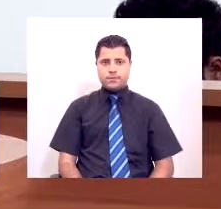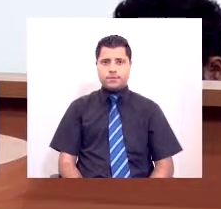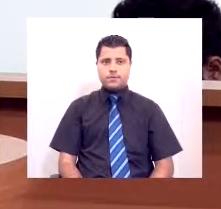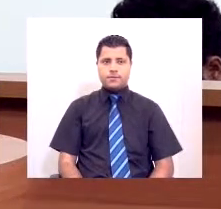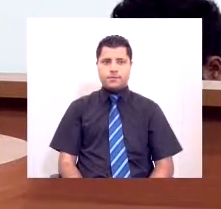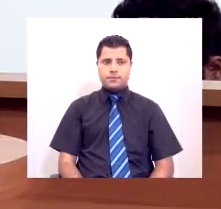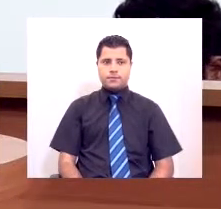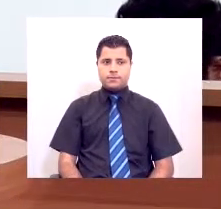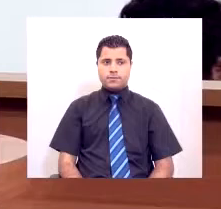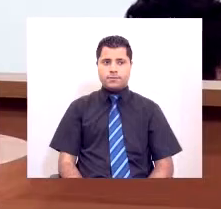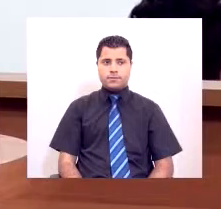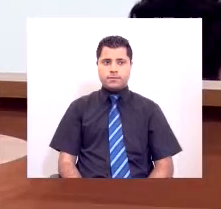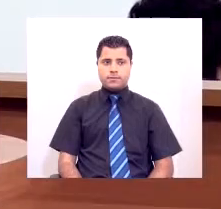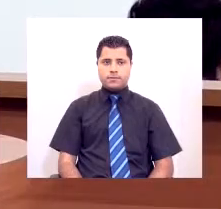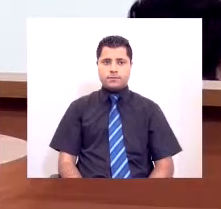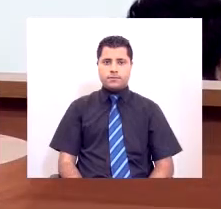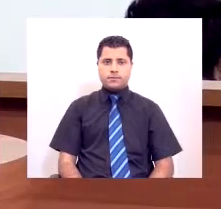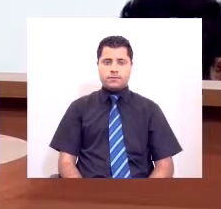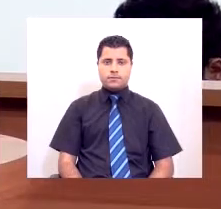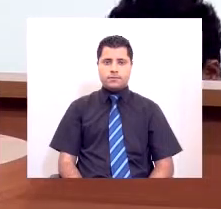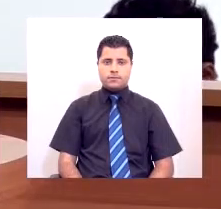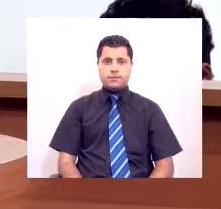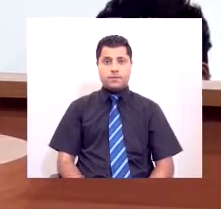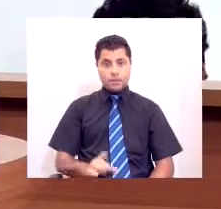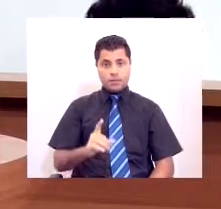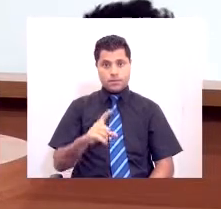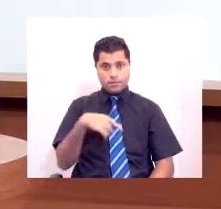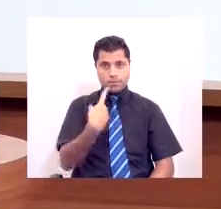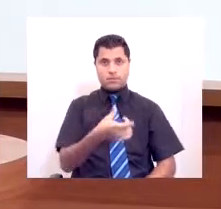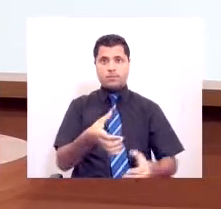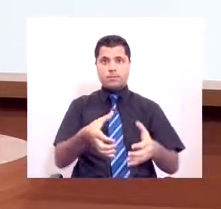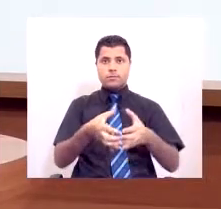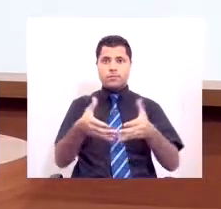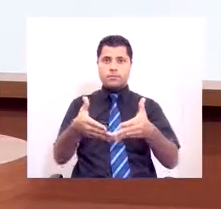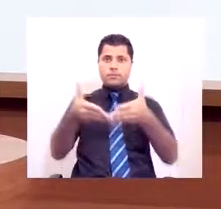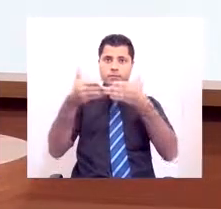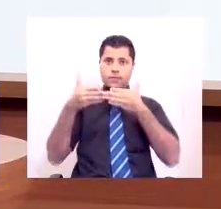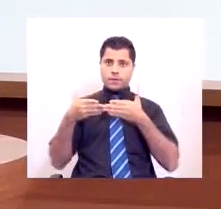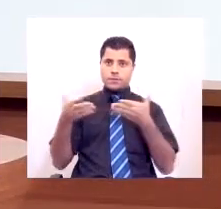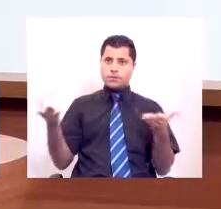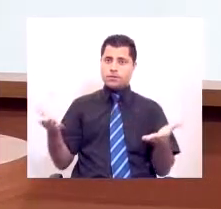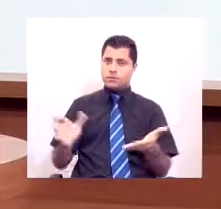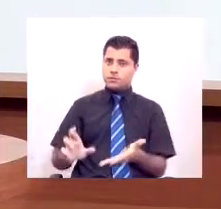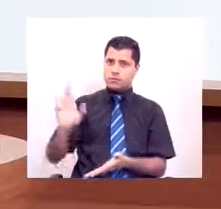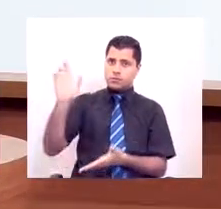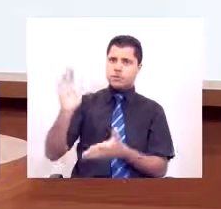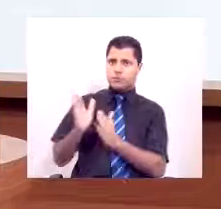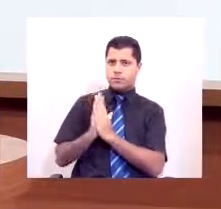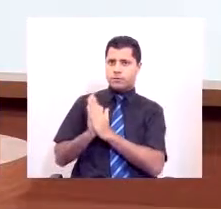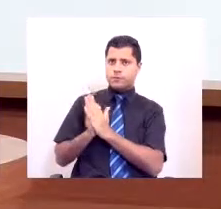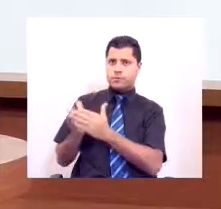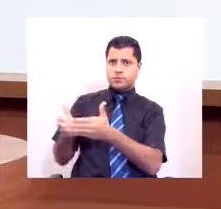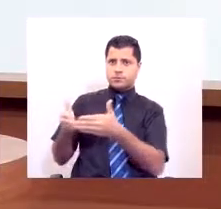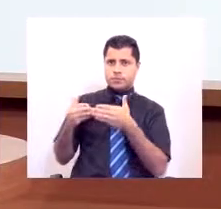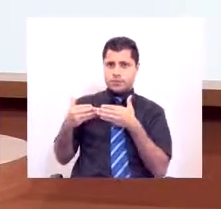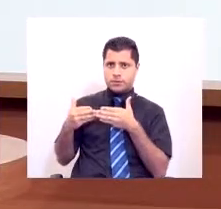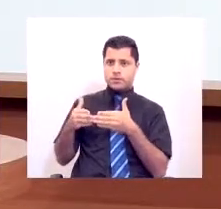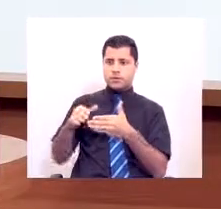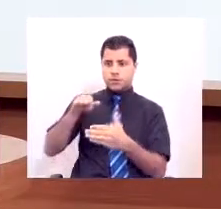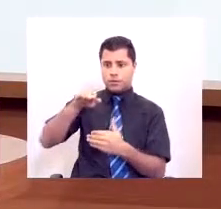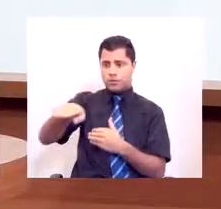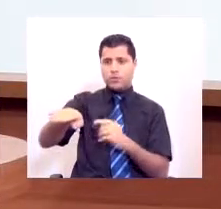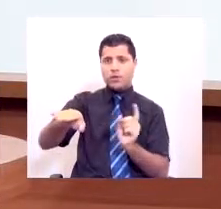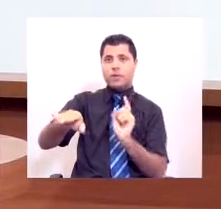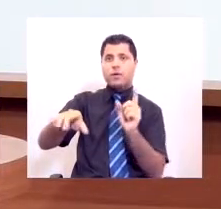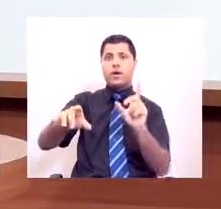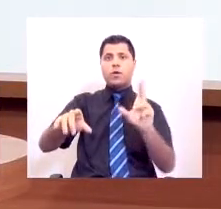no sentido Dona Eusébia. Pedimos ao transporte e trânsito que transformasse no sentido que era